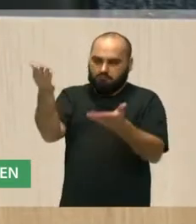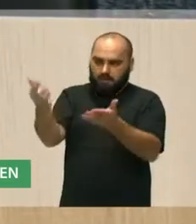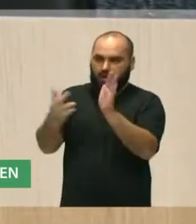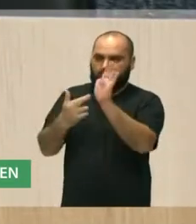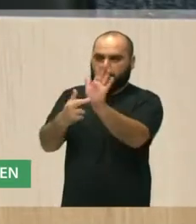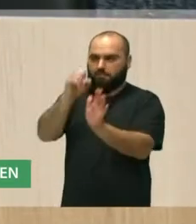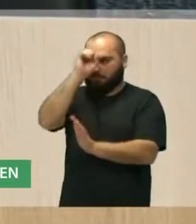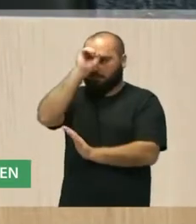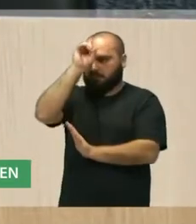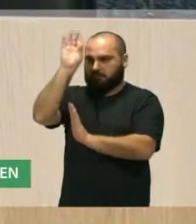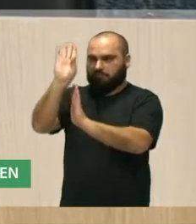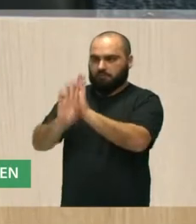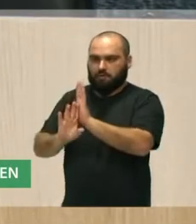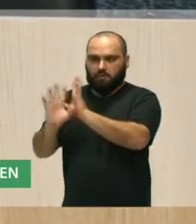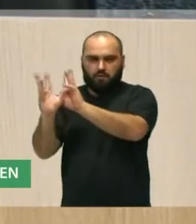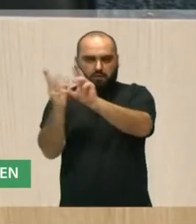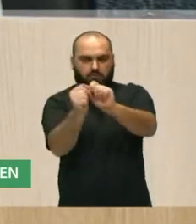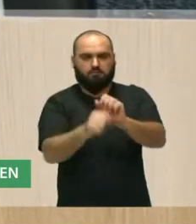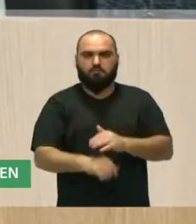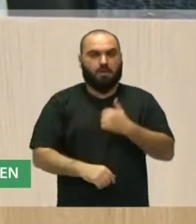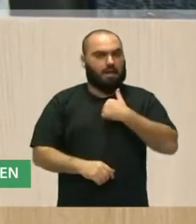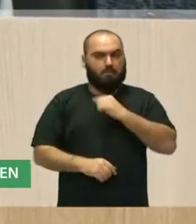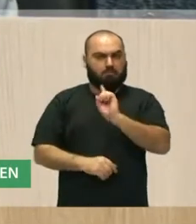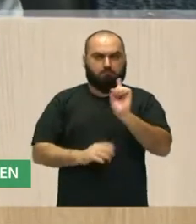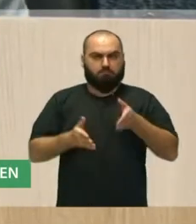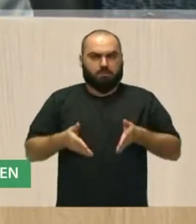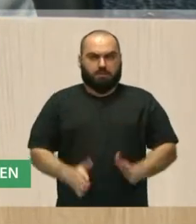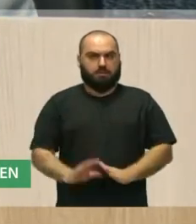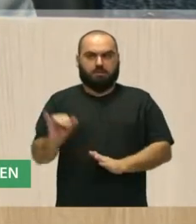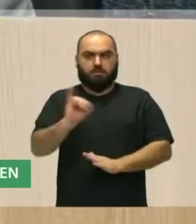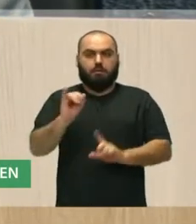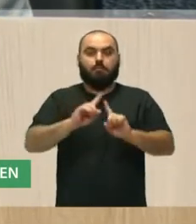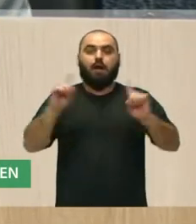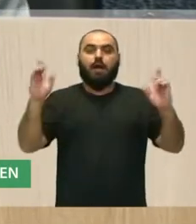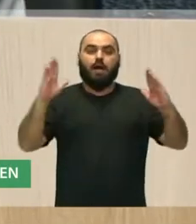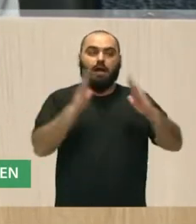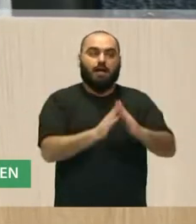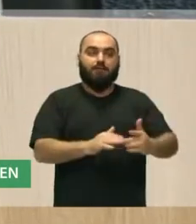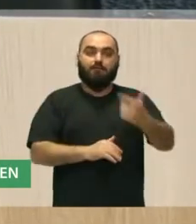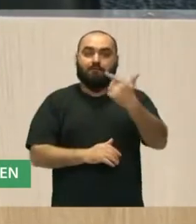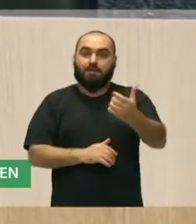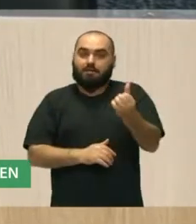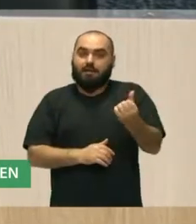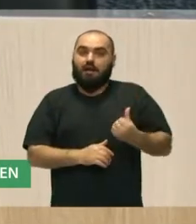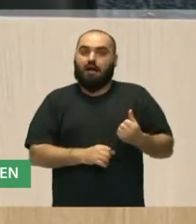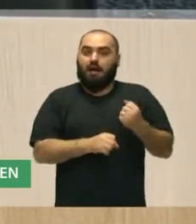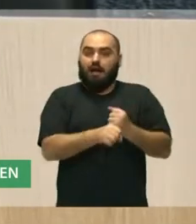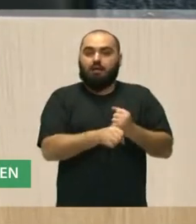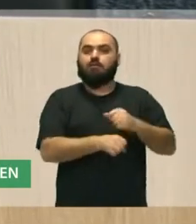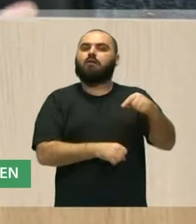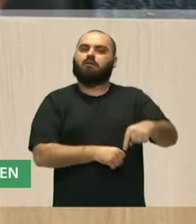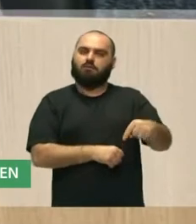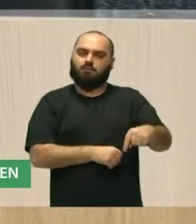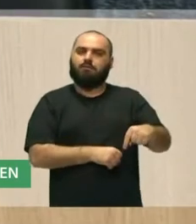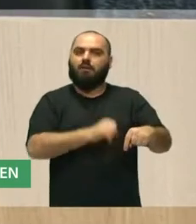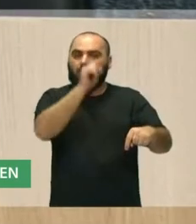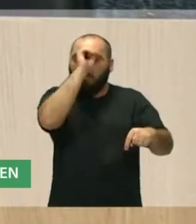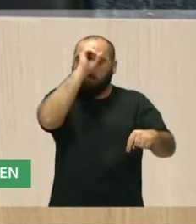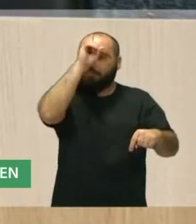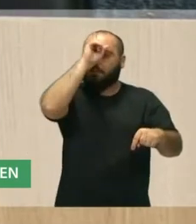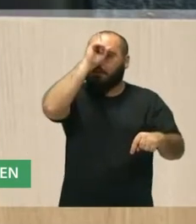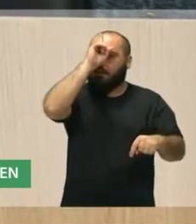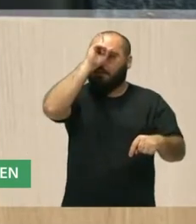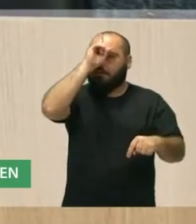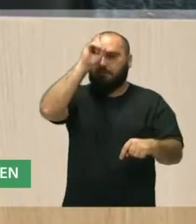estão aqui nos ouvindo. Eu não nasci em Itajaí, mas moro há 26 anos aqui. E o Hospital Marieta era a porta de entrada aqui